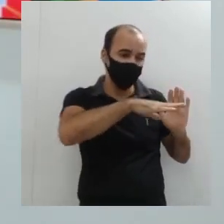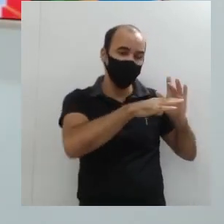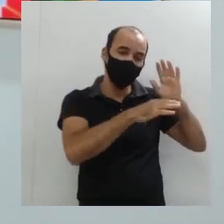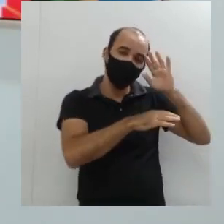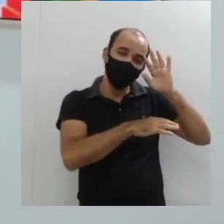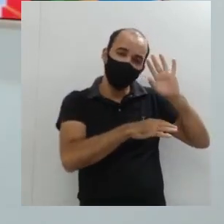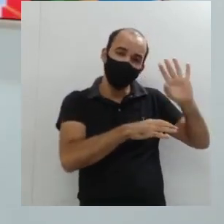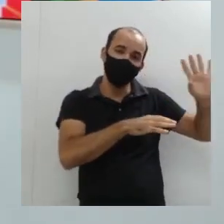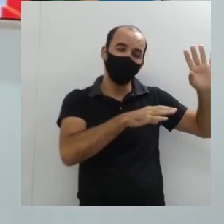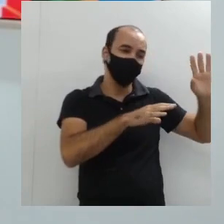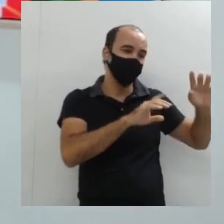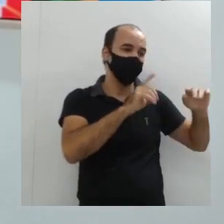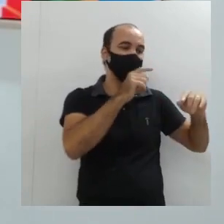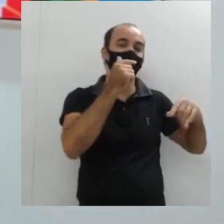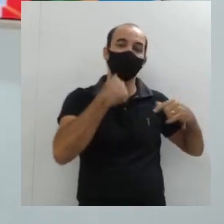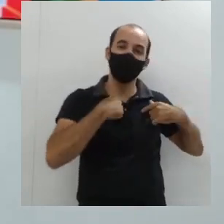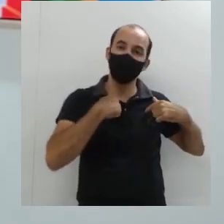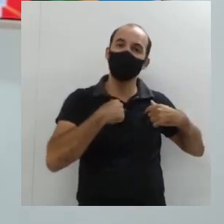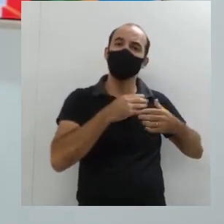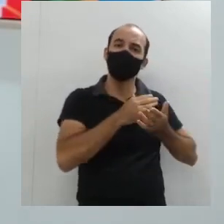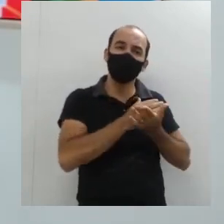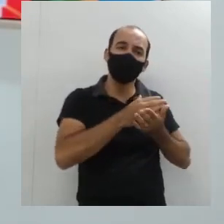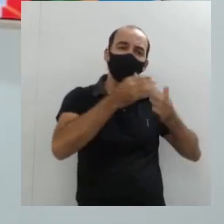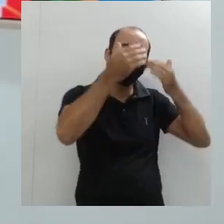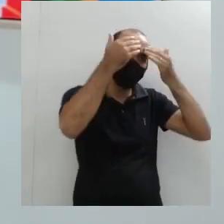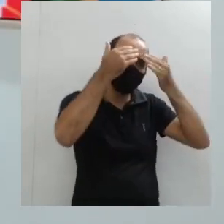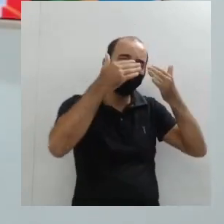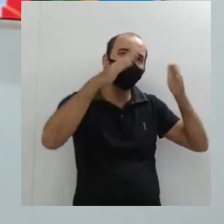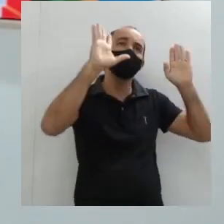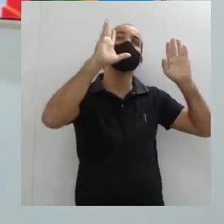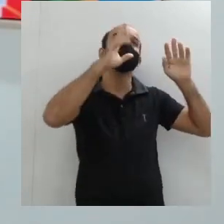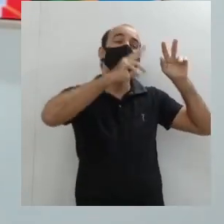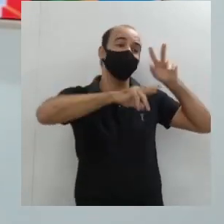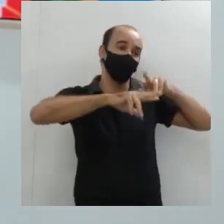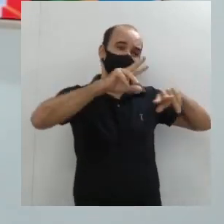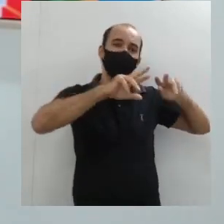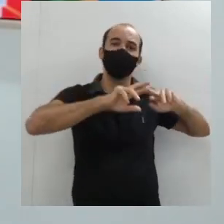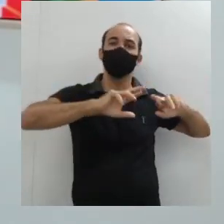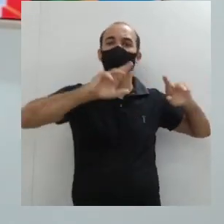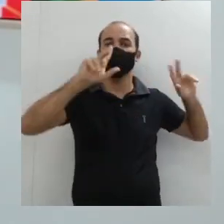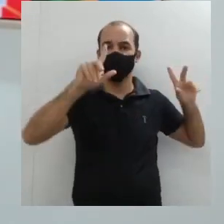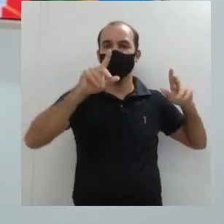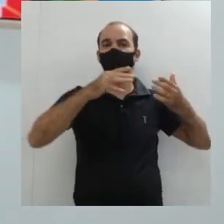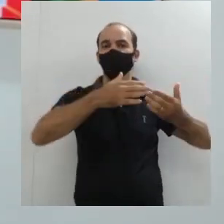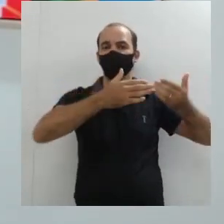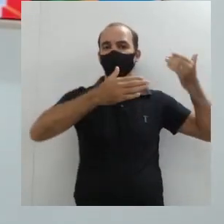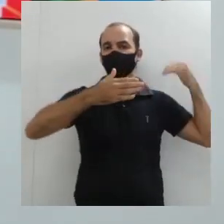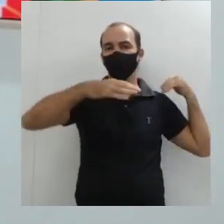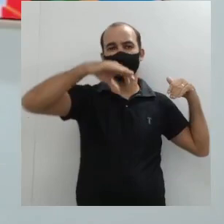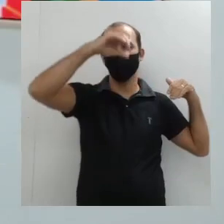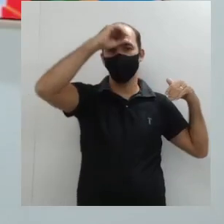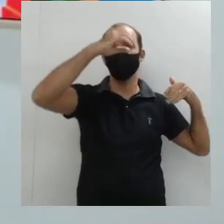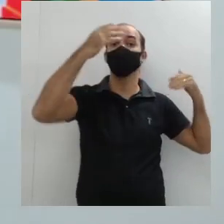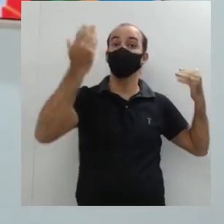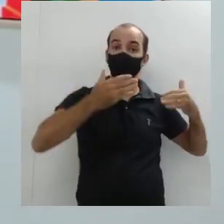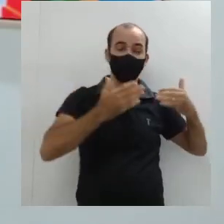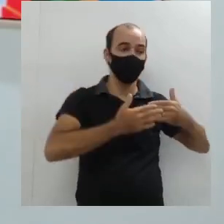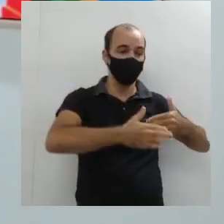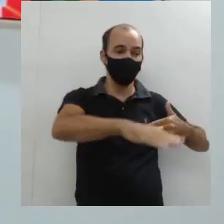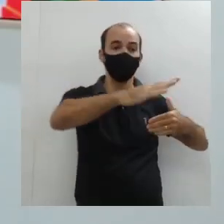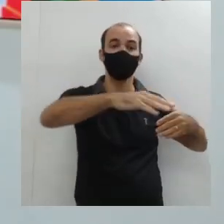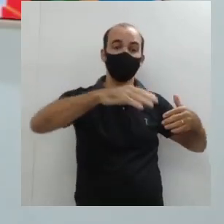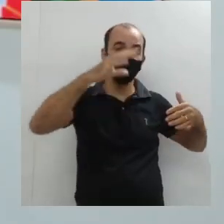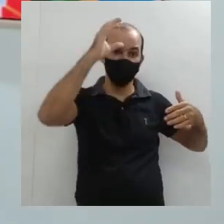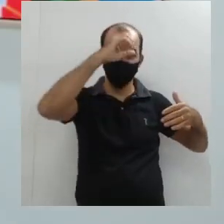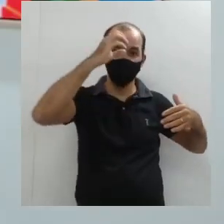uma maneira diferente e começo a buscar essa ética, a questionar aqueles que não